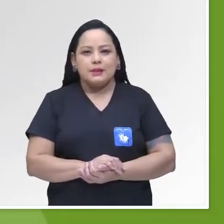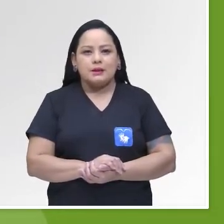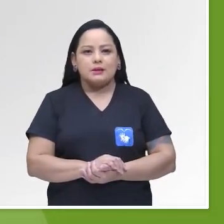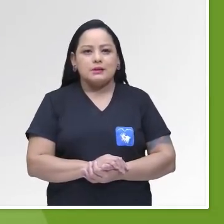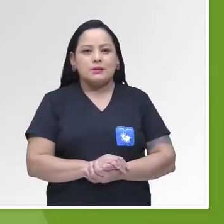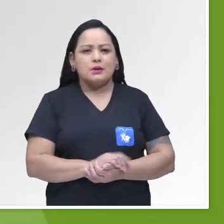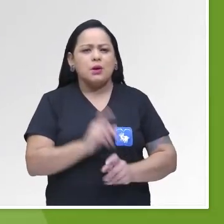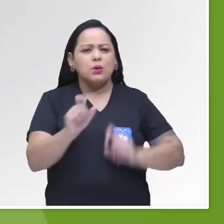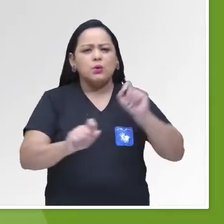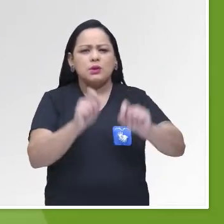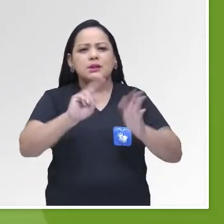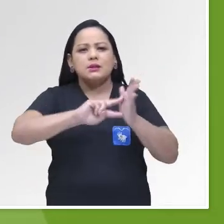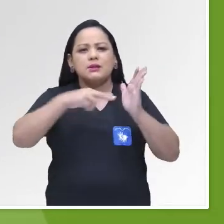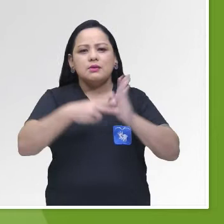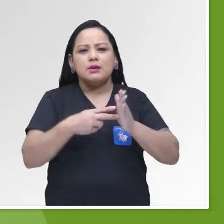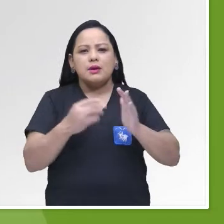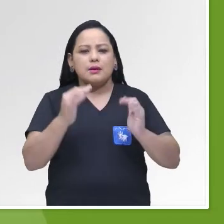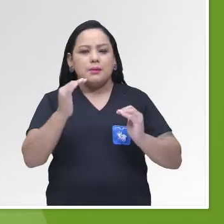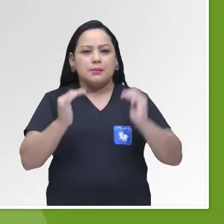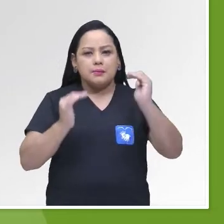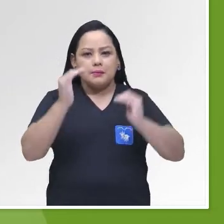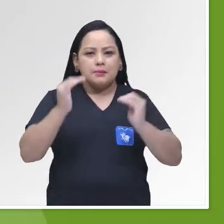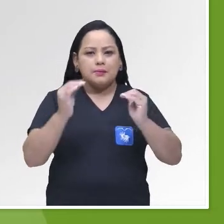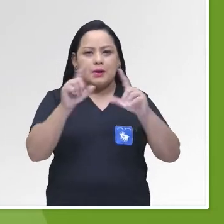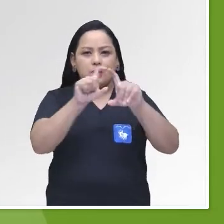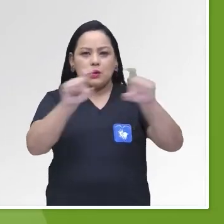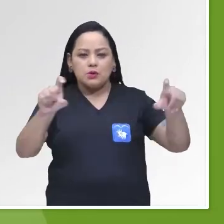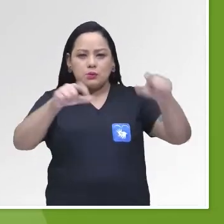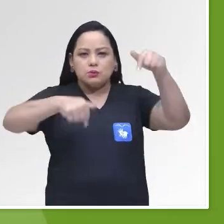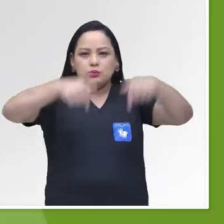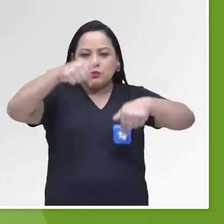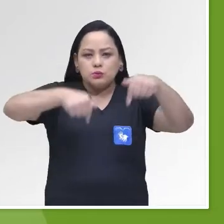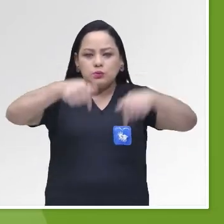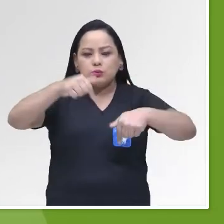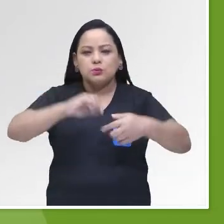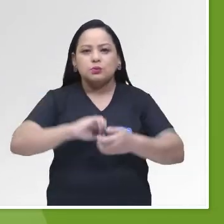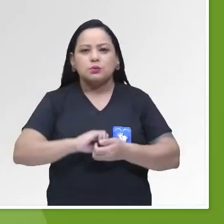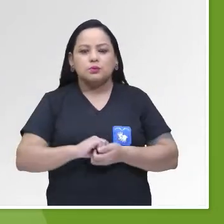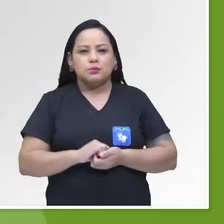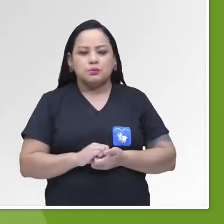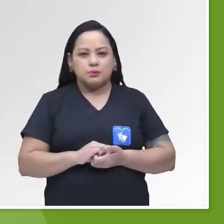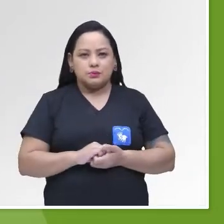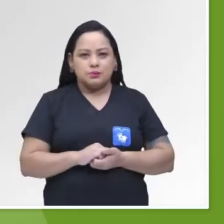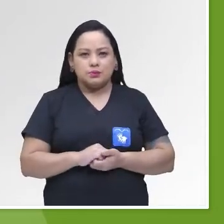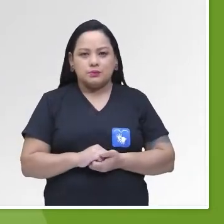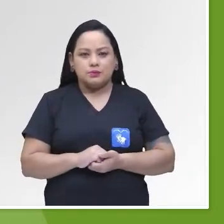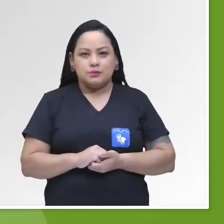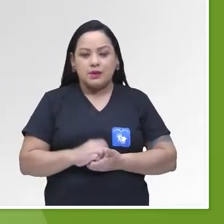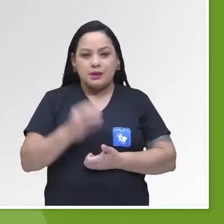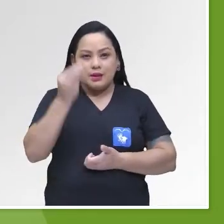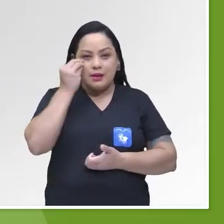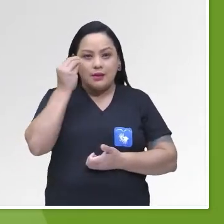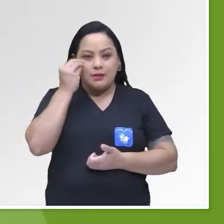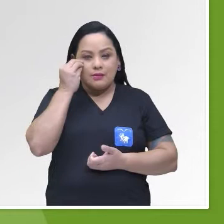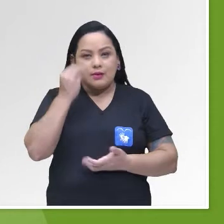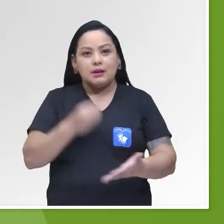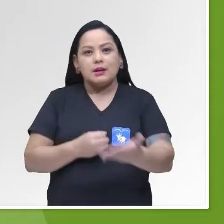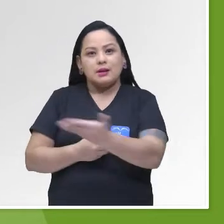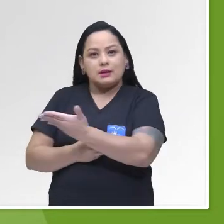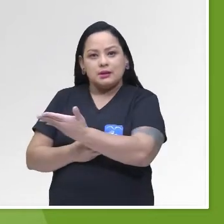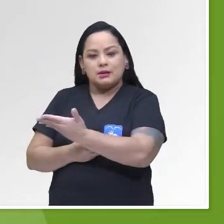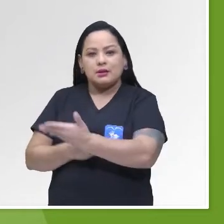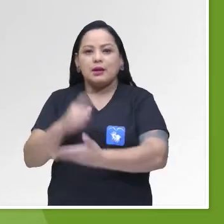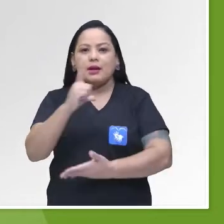O que significa balancear uma equação química? Observe aí que vocês têm